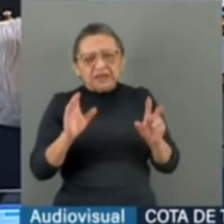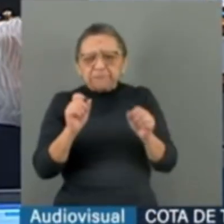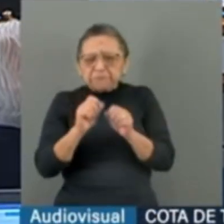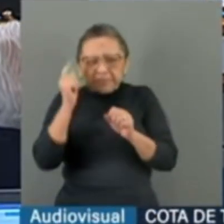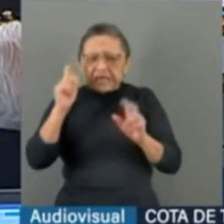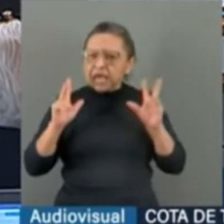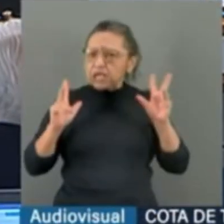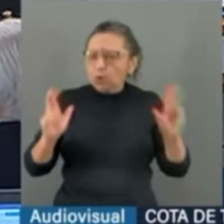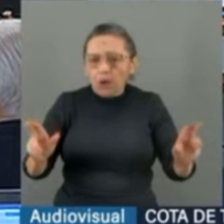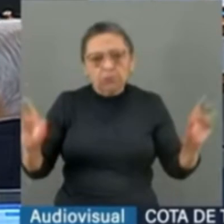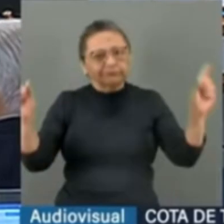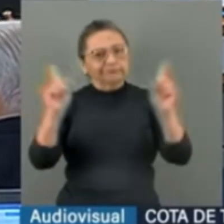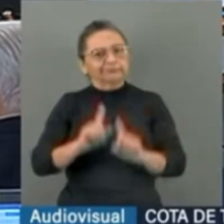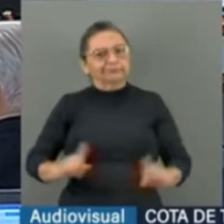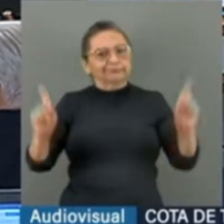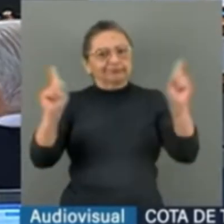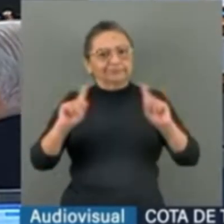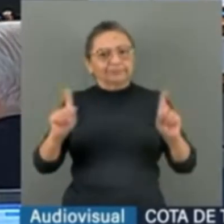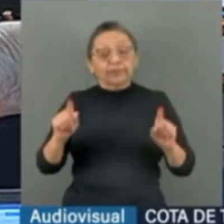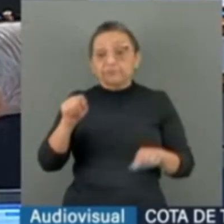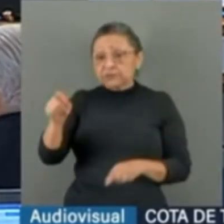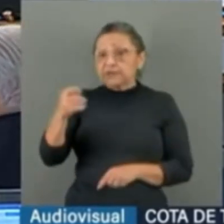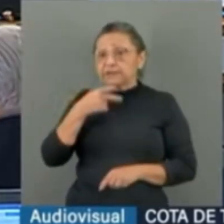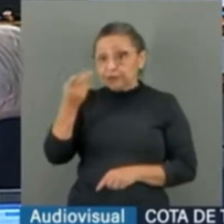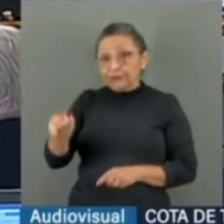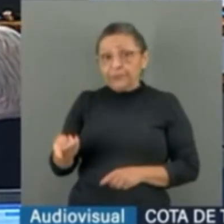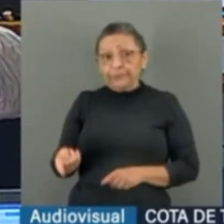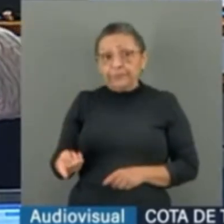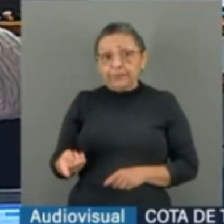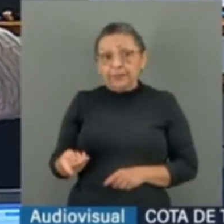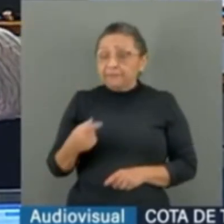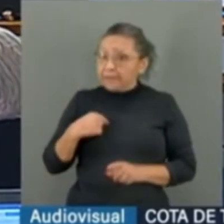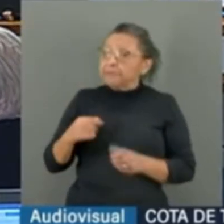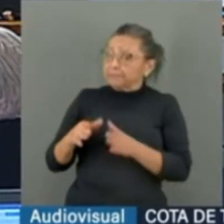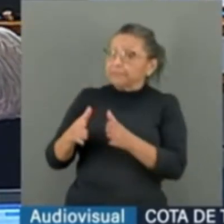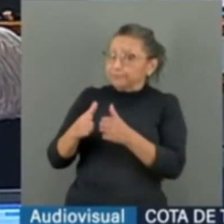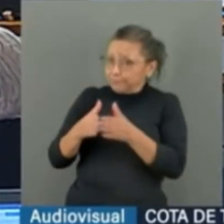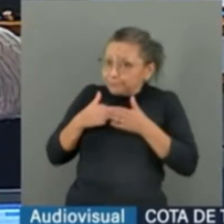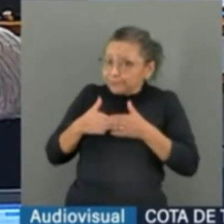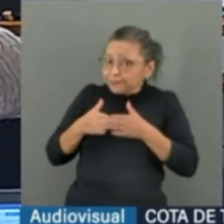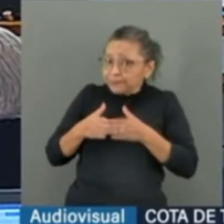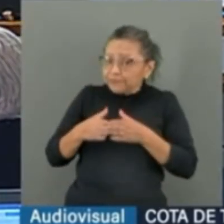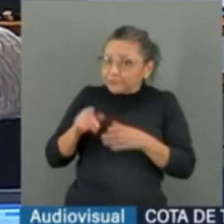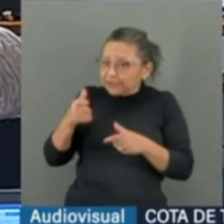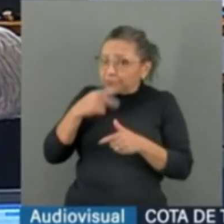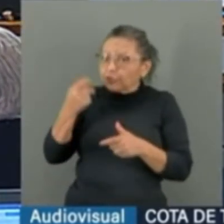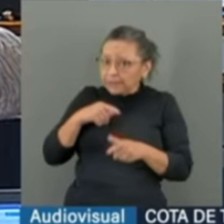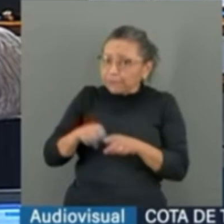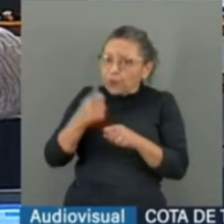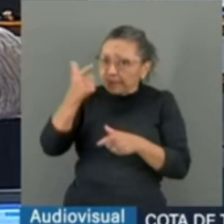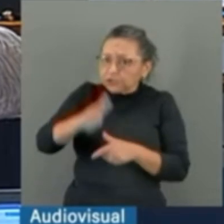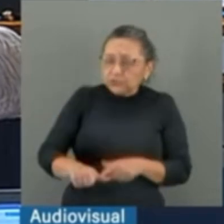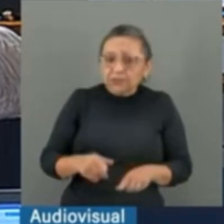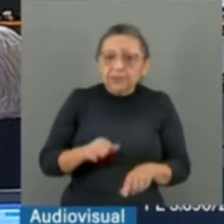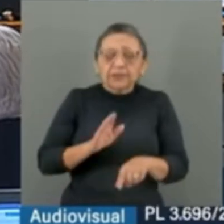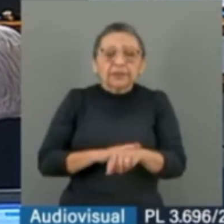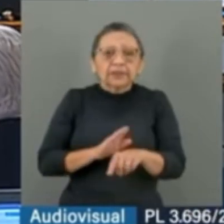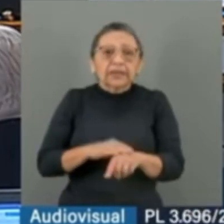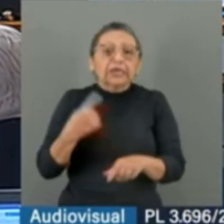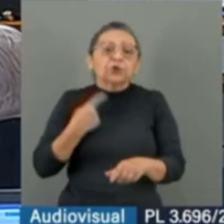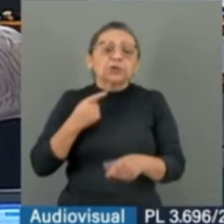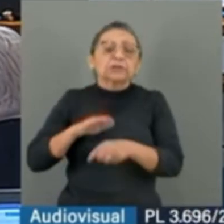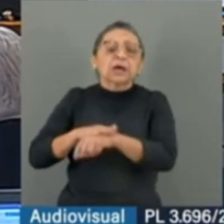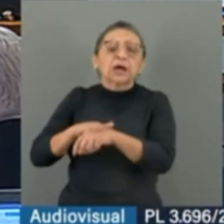pessoalmente, o senhor fez menção, Vossa Excelência fez menção a isso, vai me permitir também repetir. Na nossa